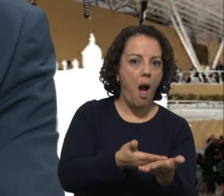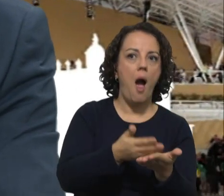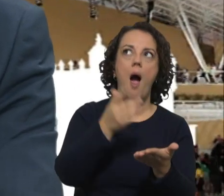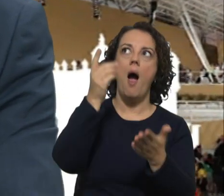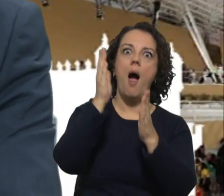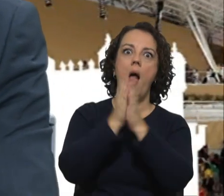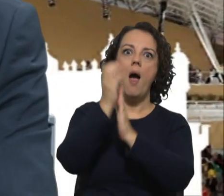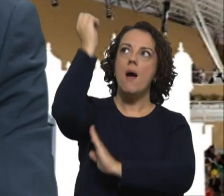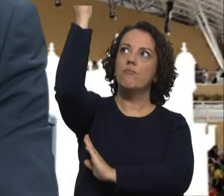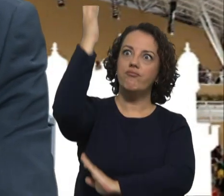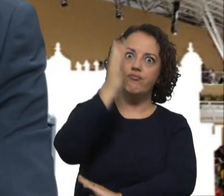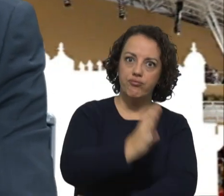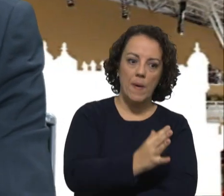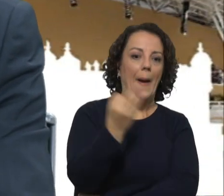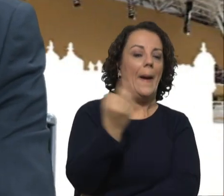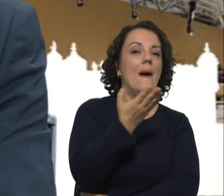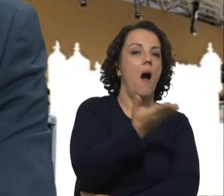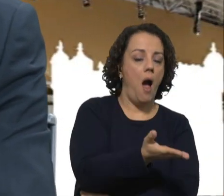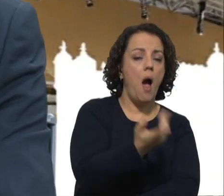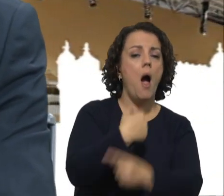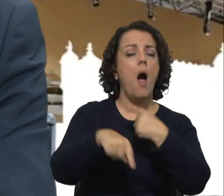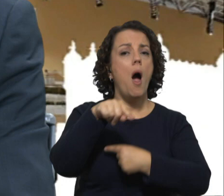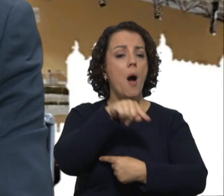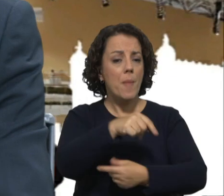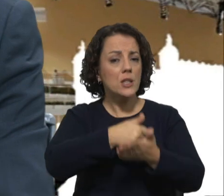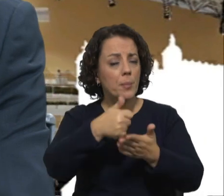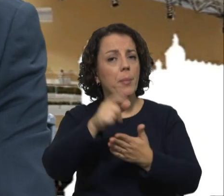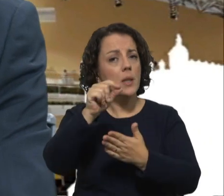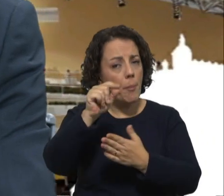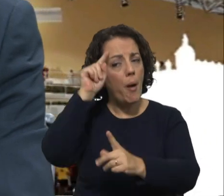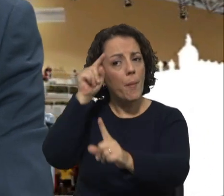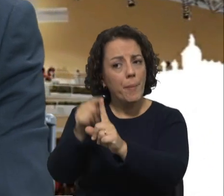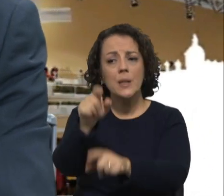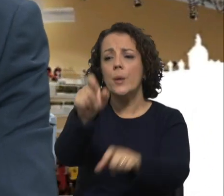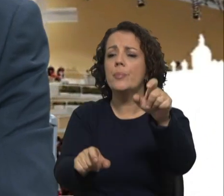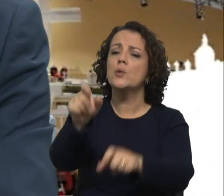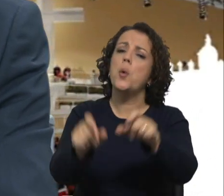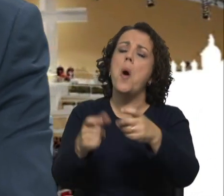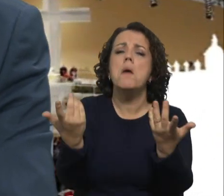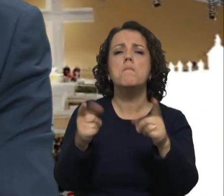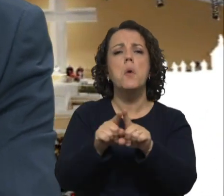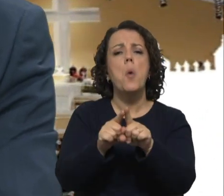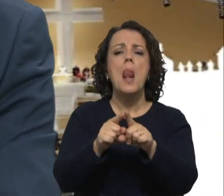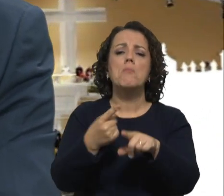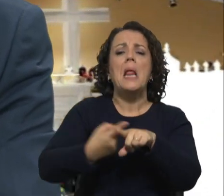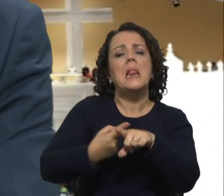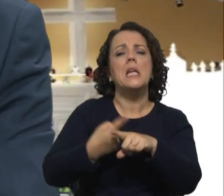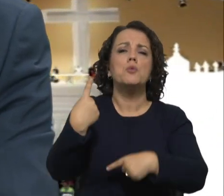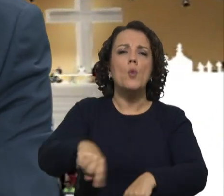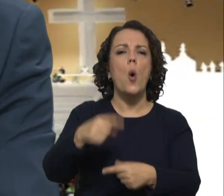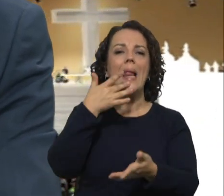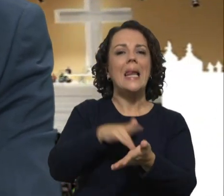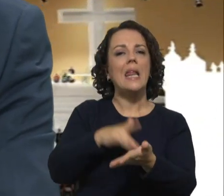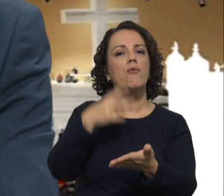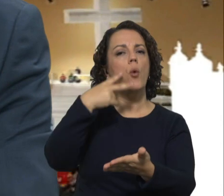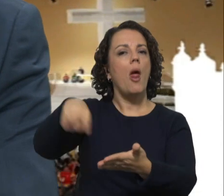Deus, mas também está pensado para os não crentes e para quem não está, que é só interessado neste monumento literário. Eu creio